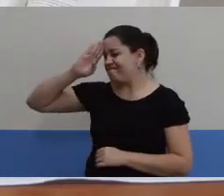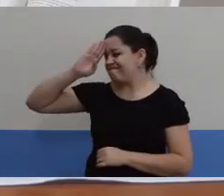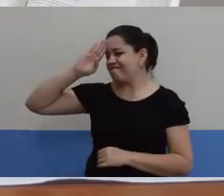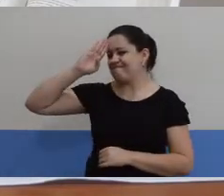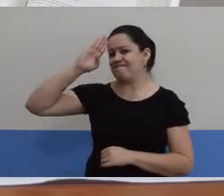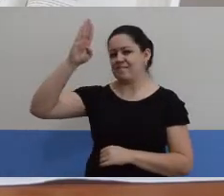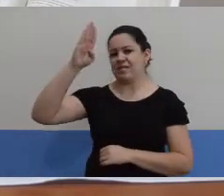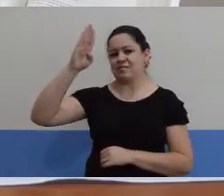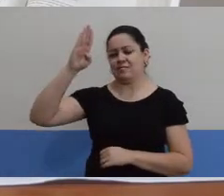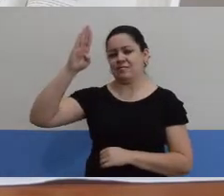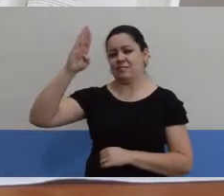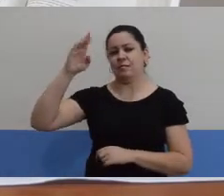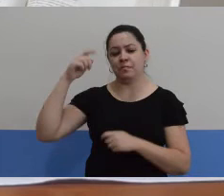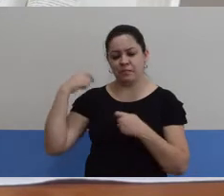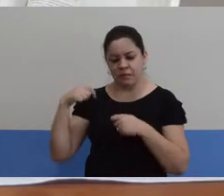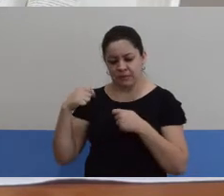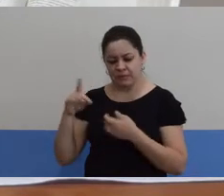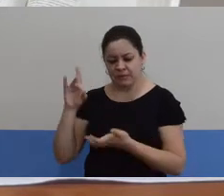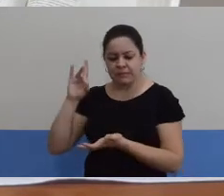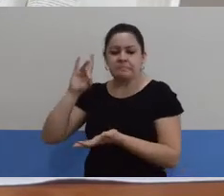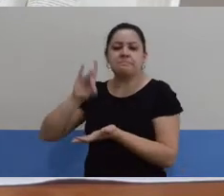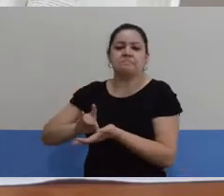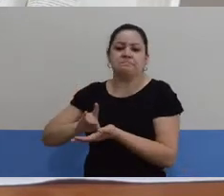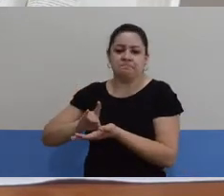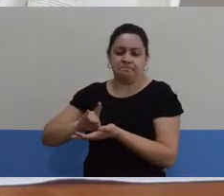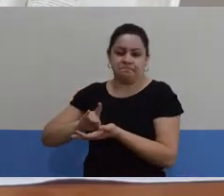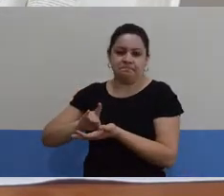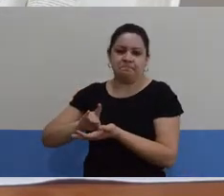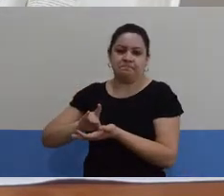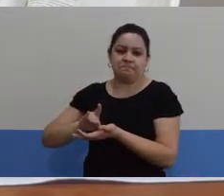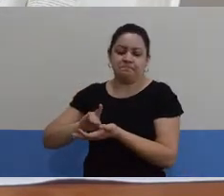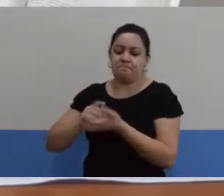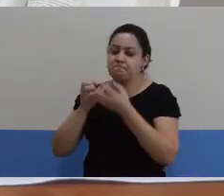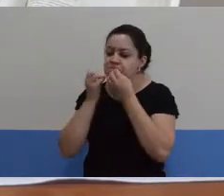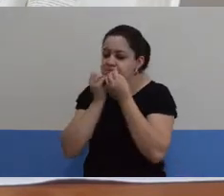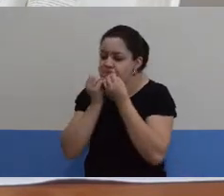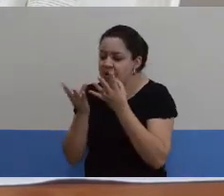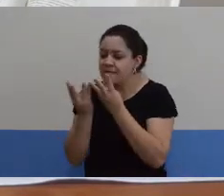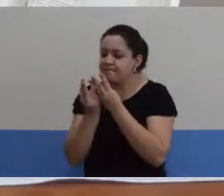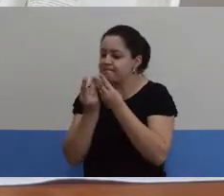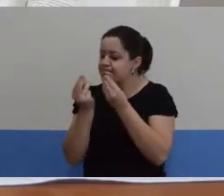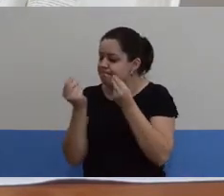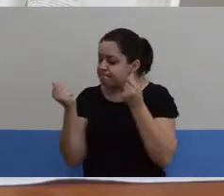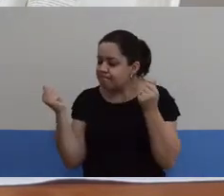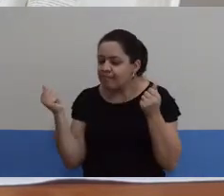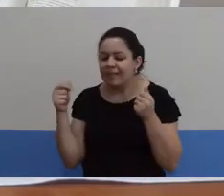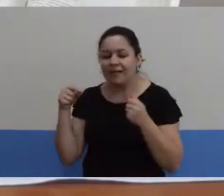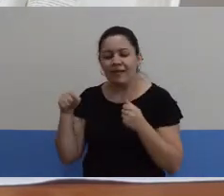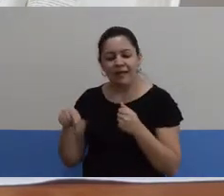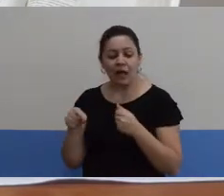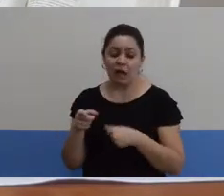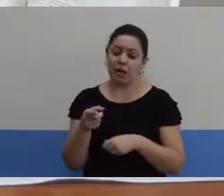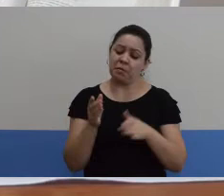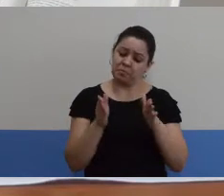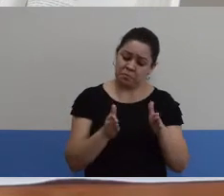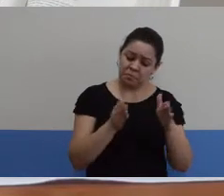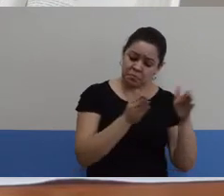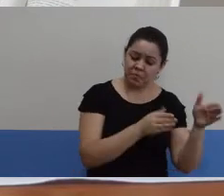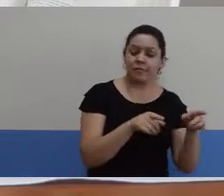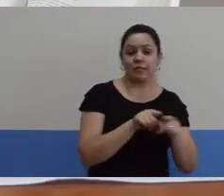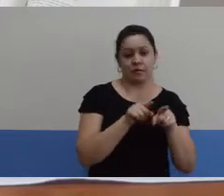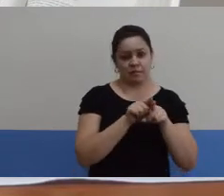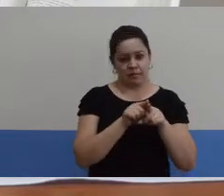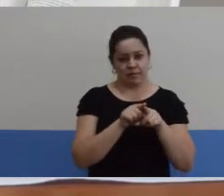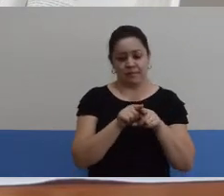ela precisa ser bem feita. Também as outras duas, mas essa de modo particular, porque nós vamos